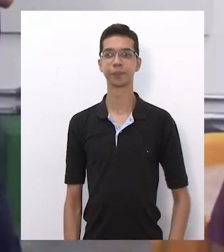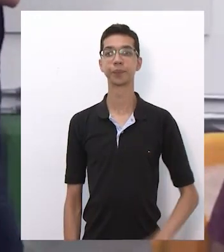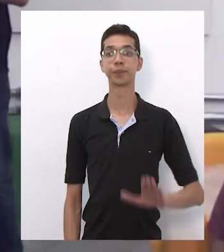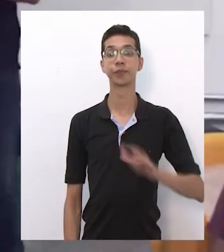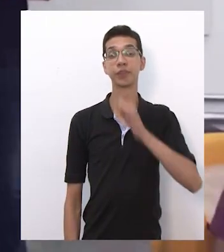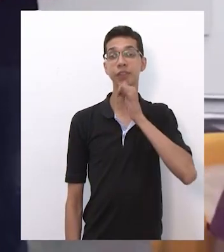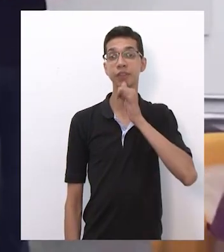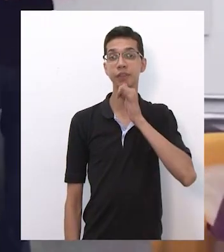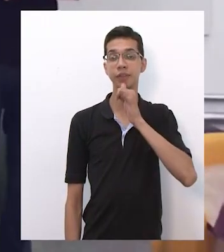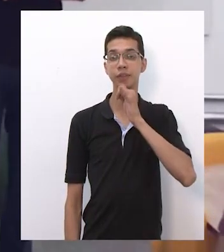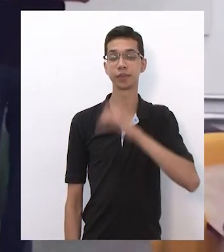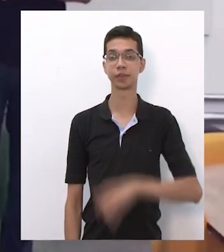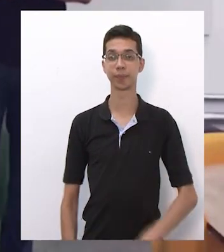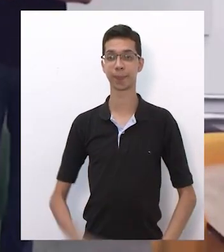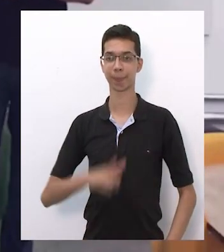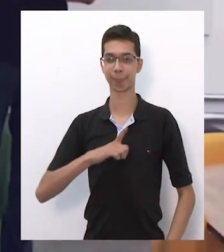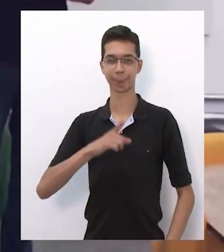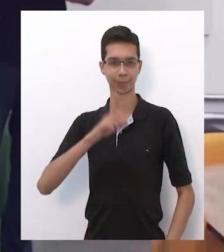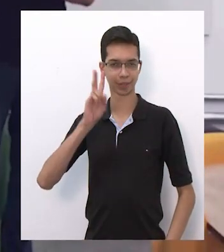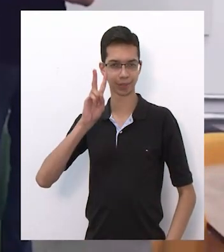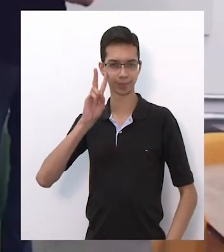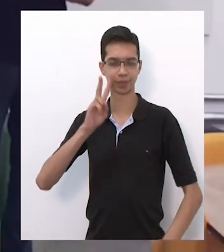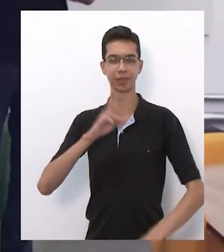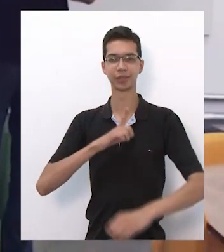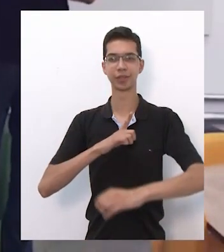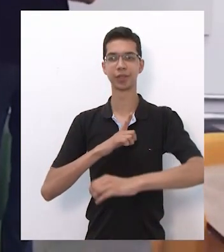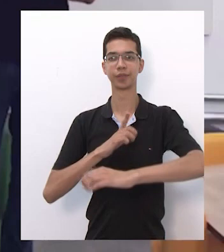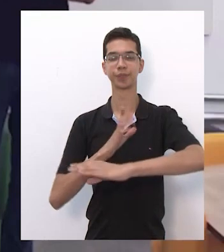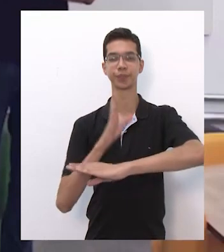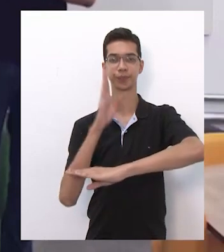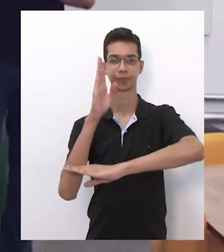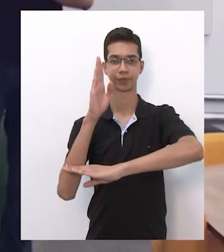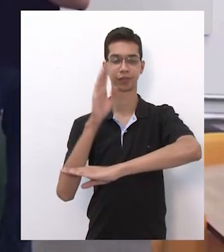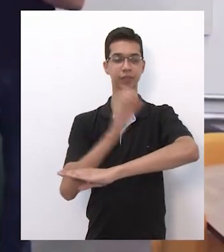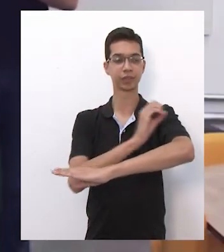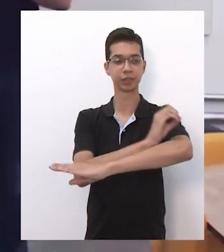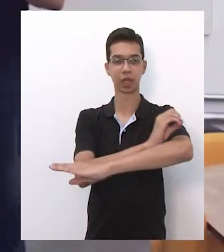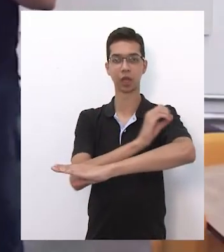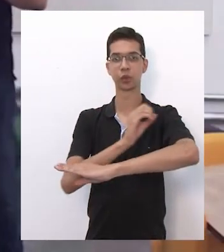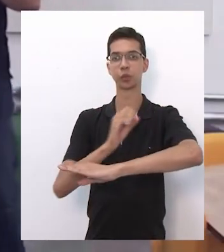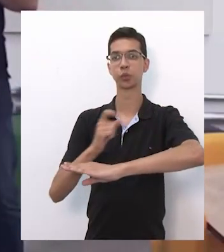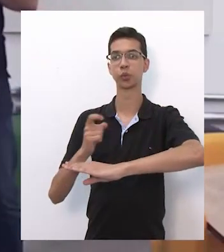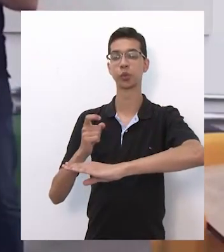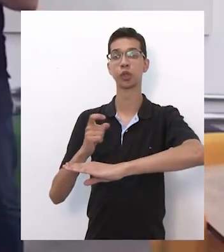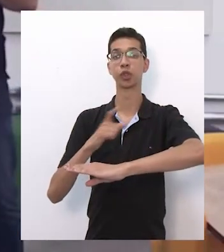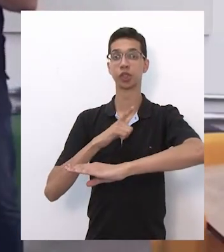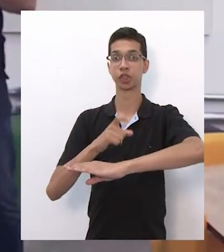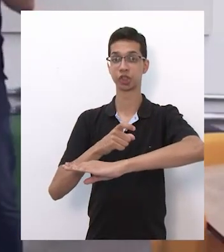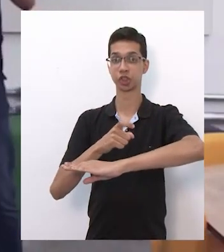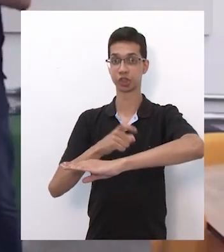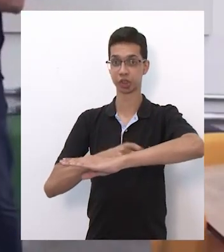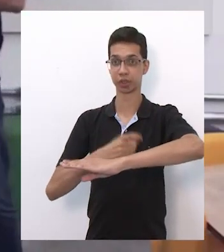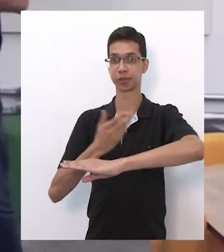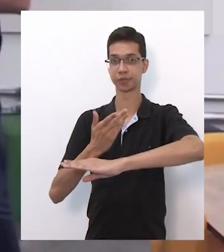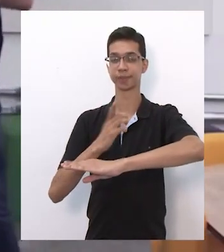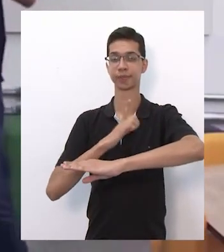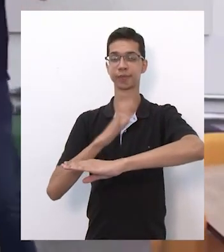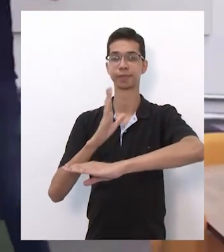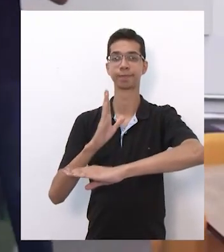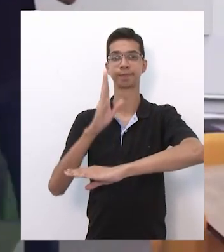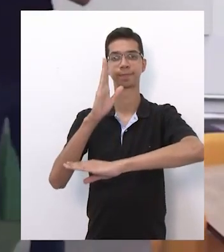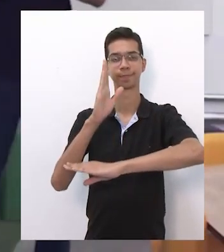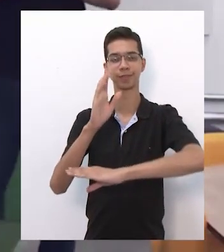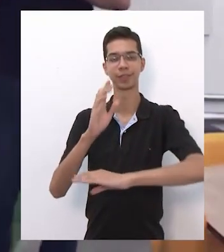zero é o x, o segundo é o y, ou seja, e o terceiro é o z, o tridimensional. Então a gente tem,